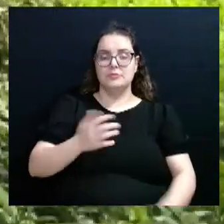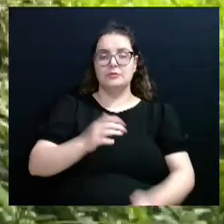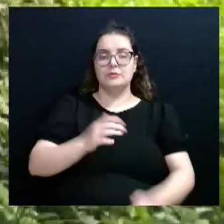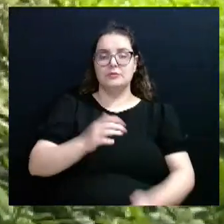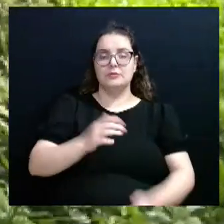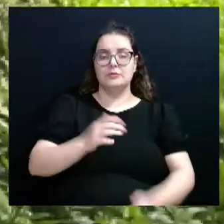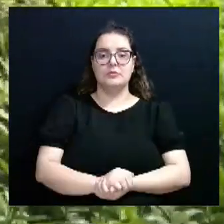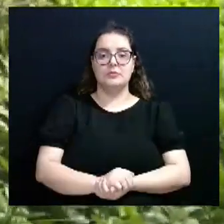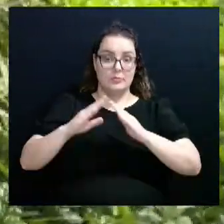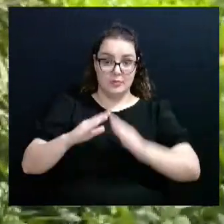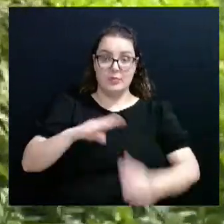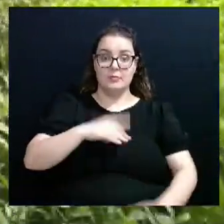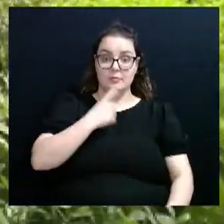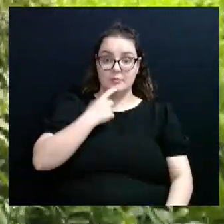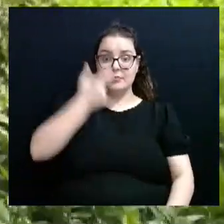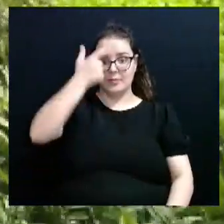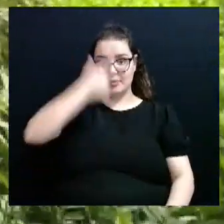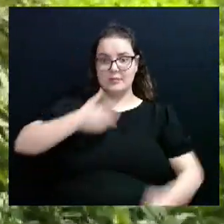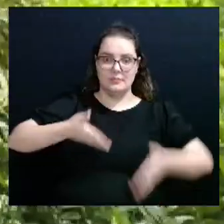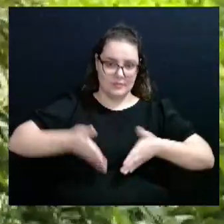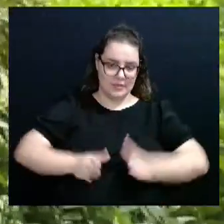Campinas, mas eu sou um campineiro nato.